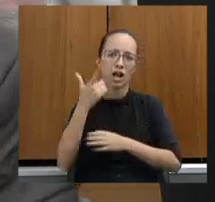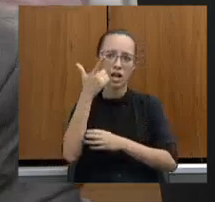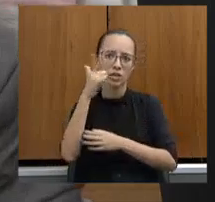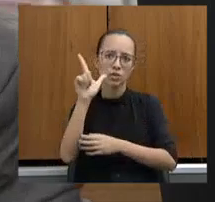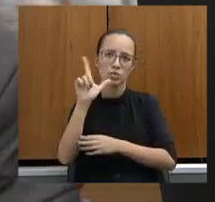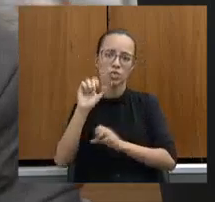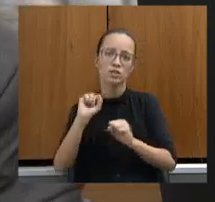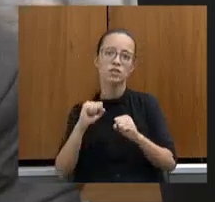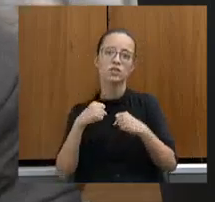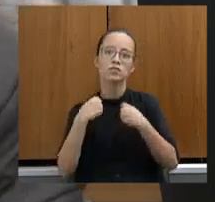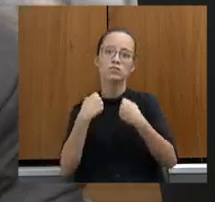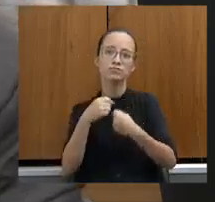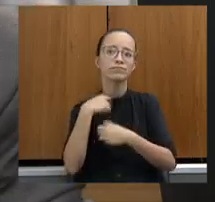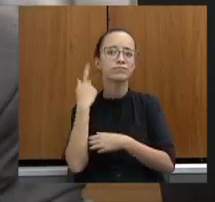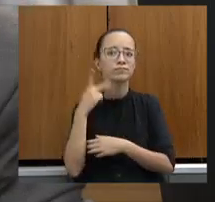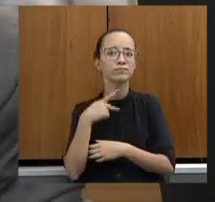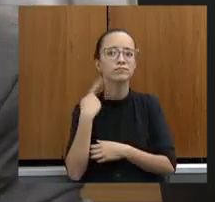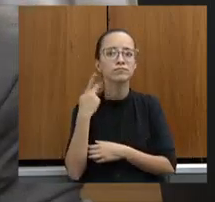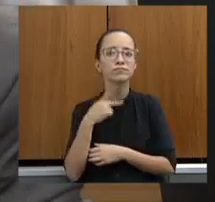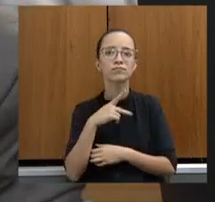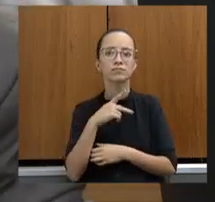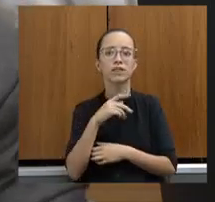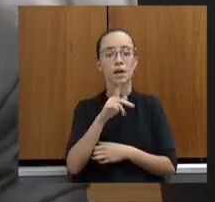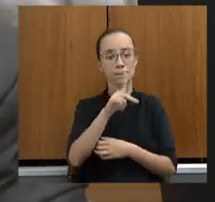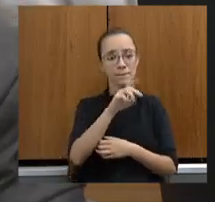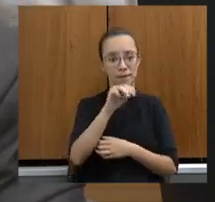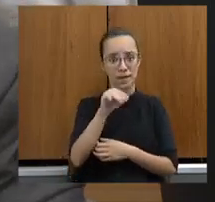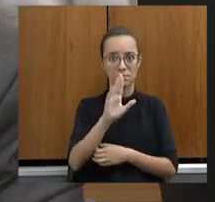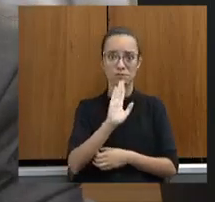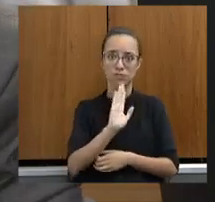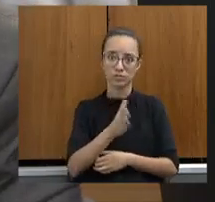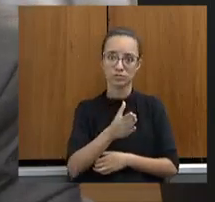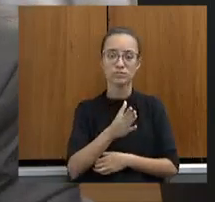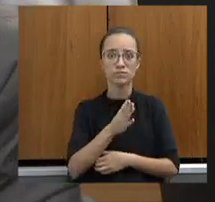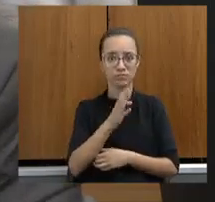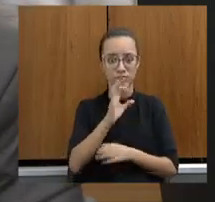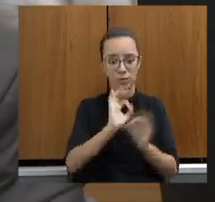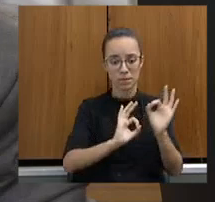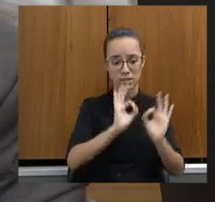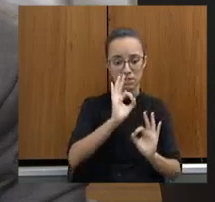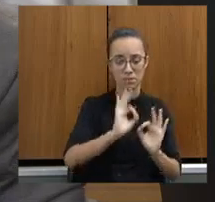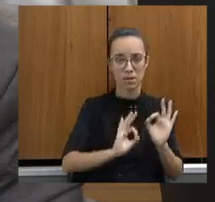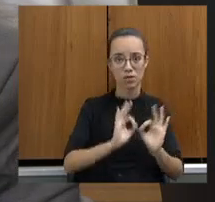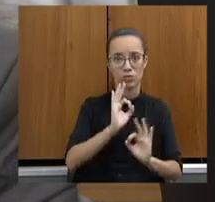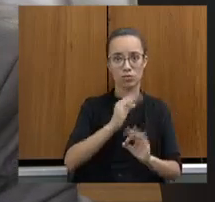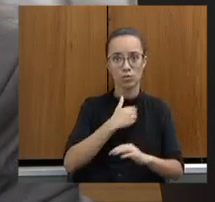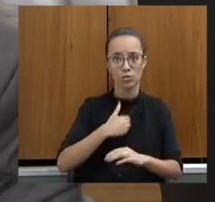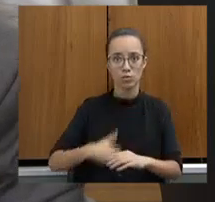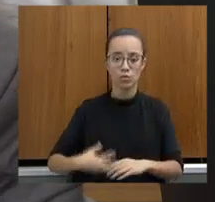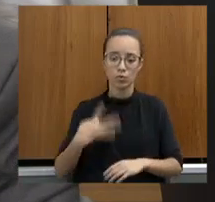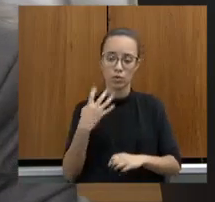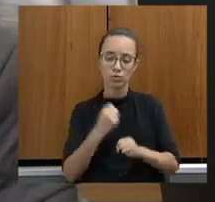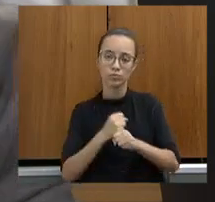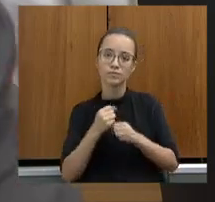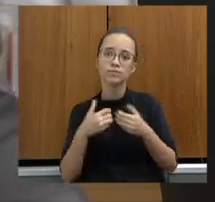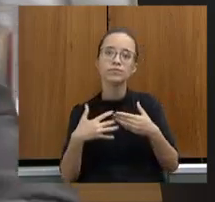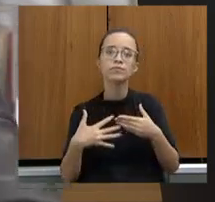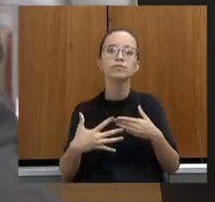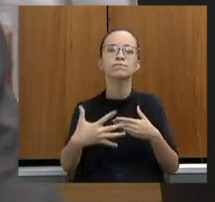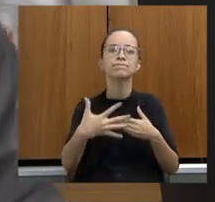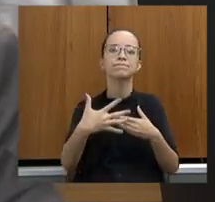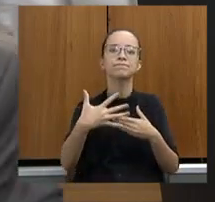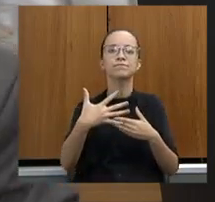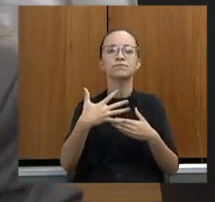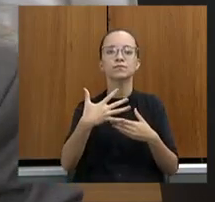já foi feito tá resolvido o problema da PM em planejamento de governo nos próximos quatro anos 10 mil